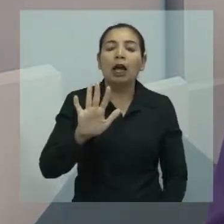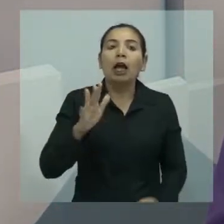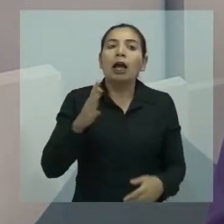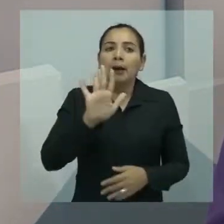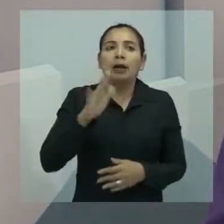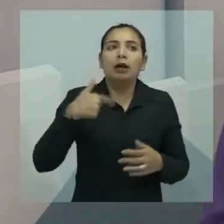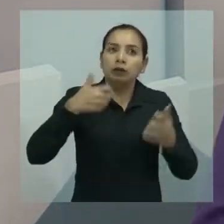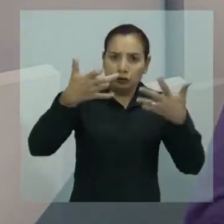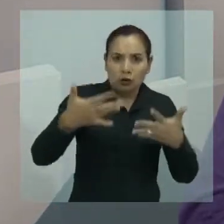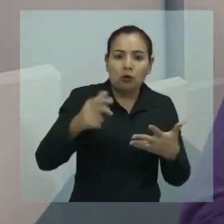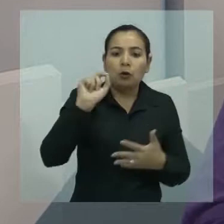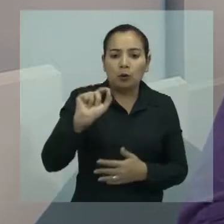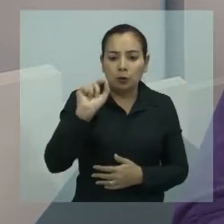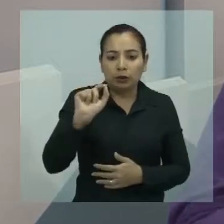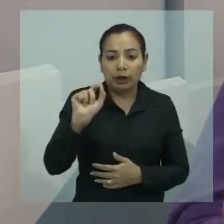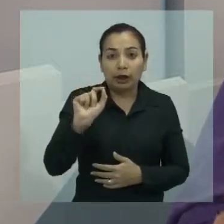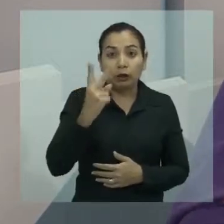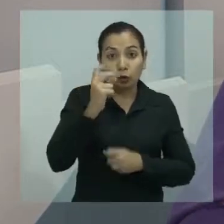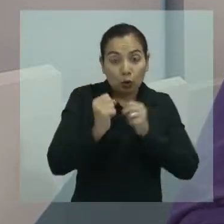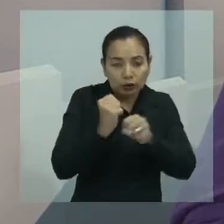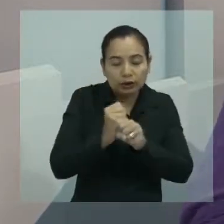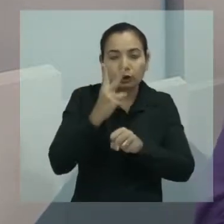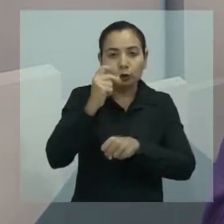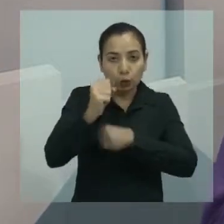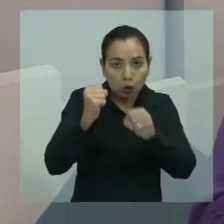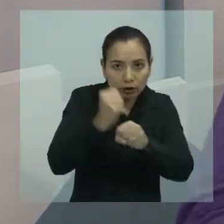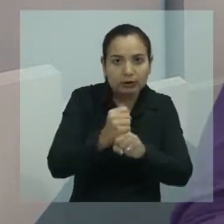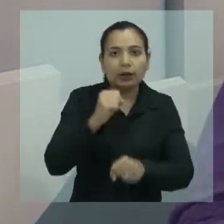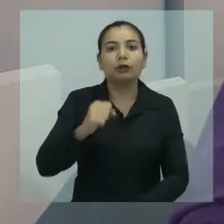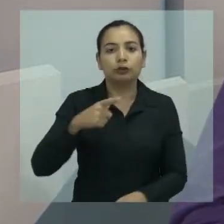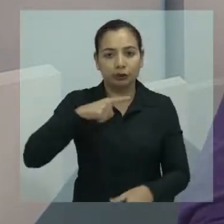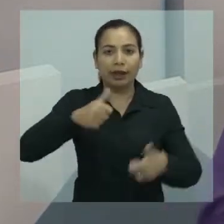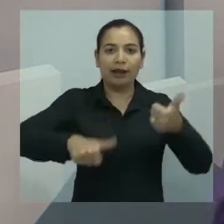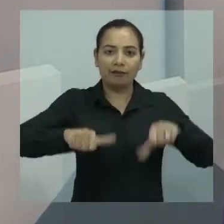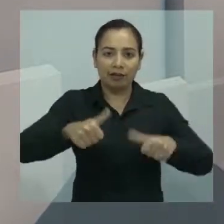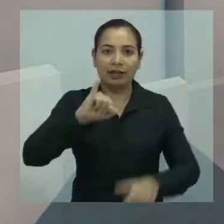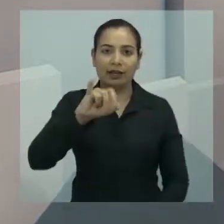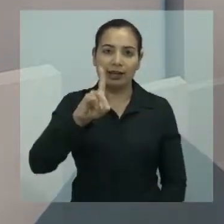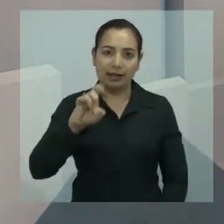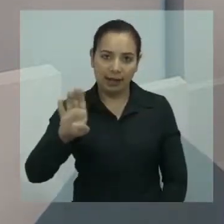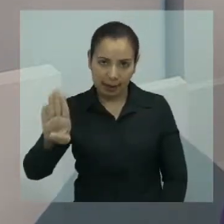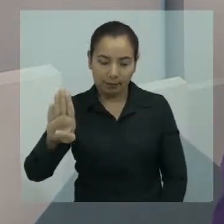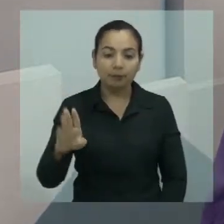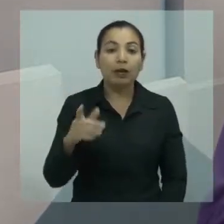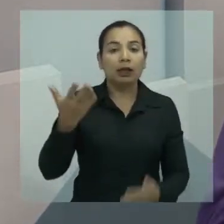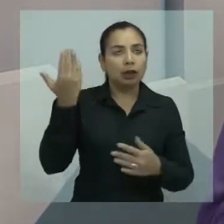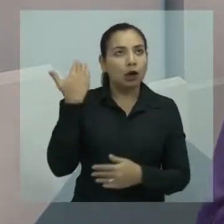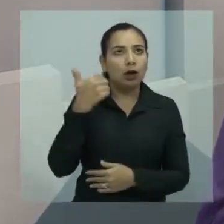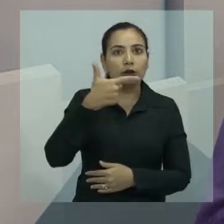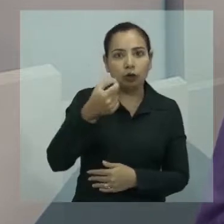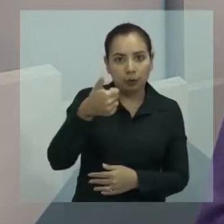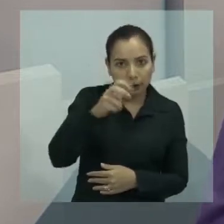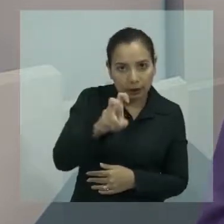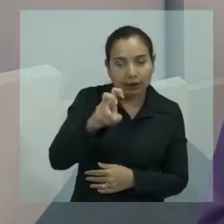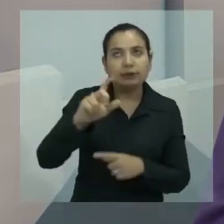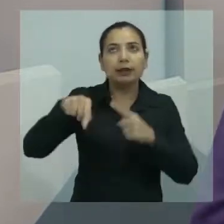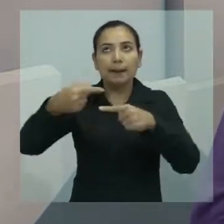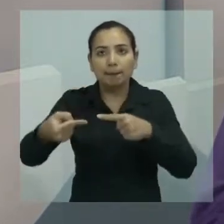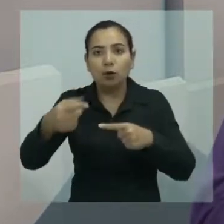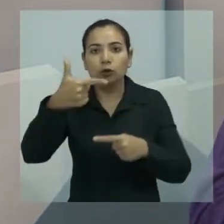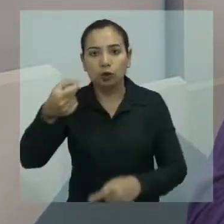lá em 2015, né? É importante só fazer aqui um esclarecimento. O IDEB ele é calculado a cada 2